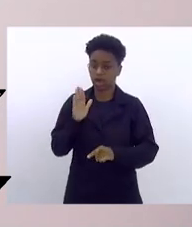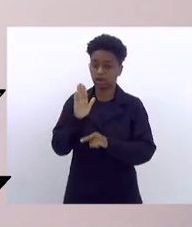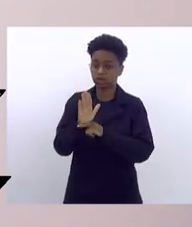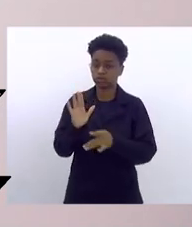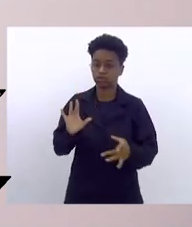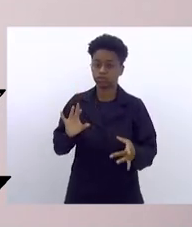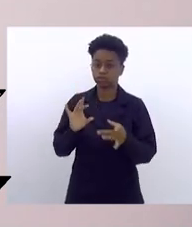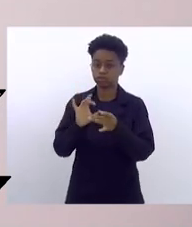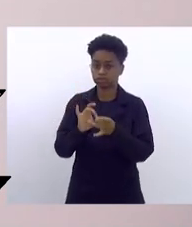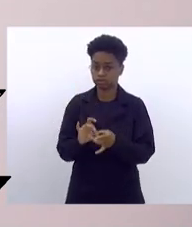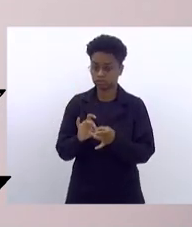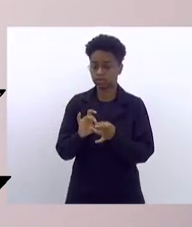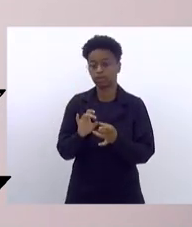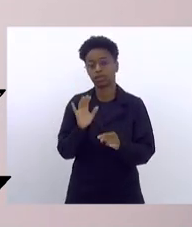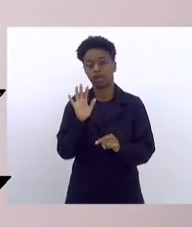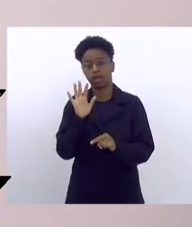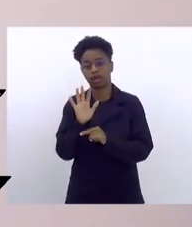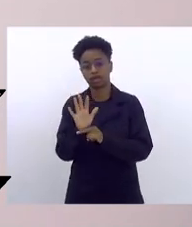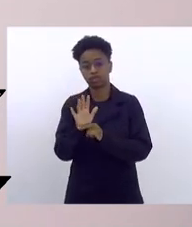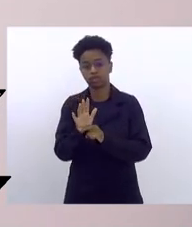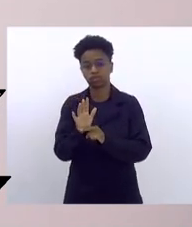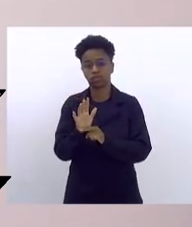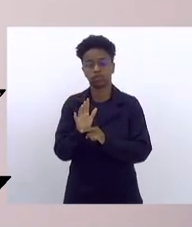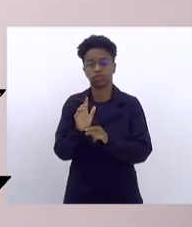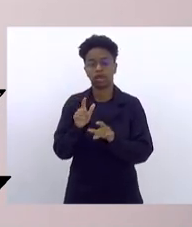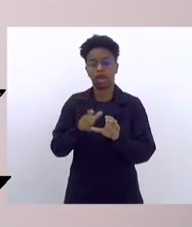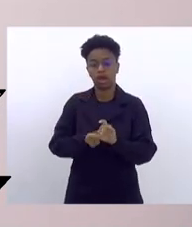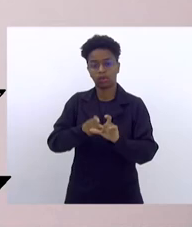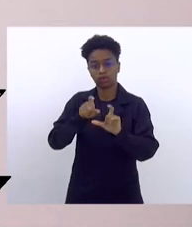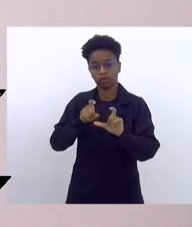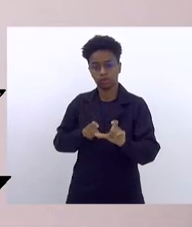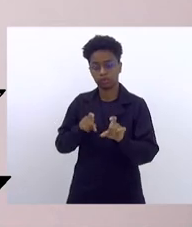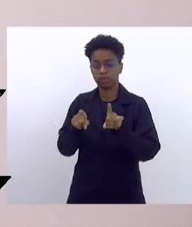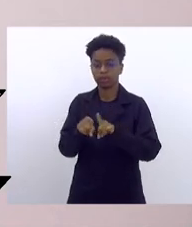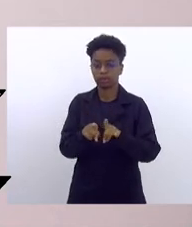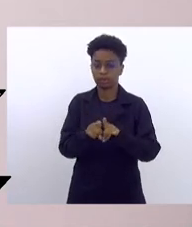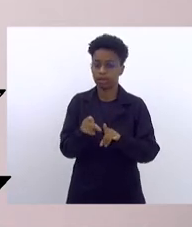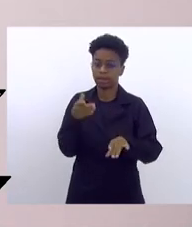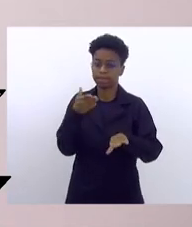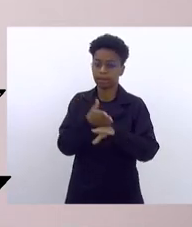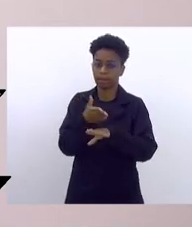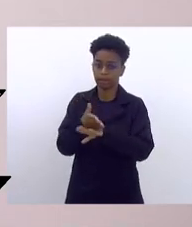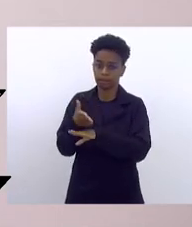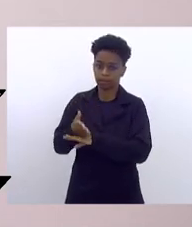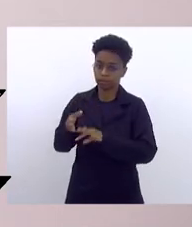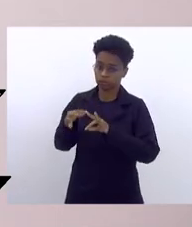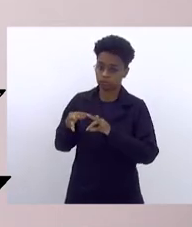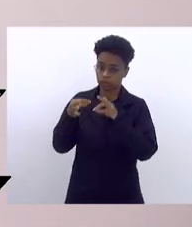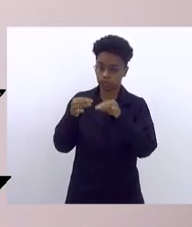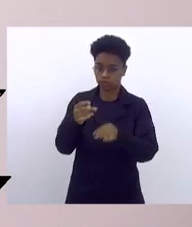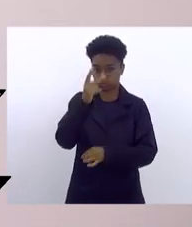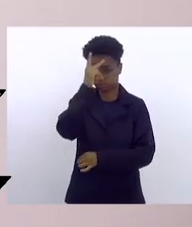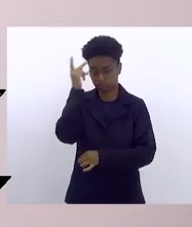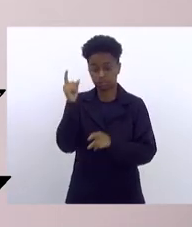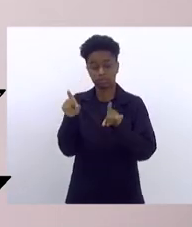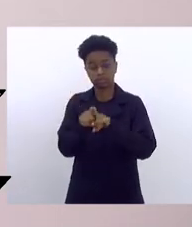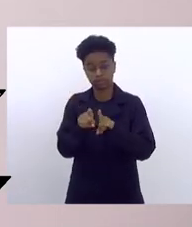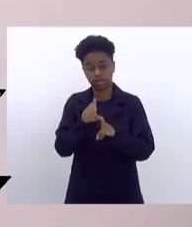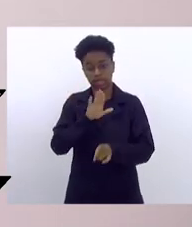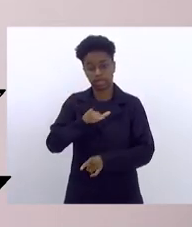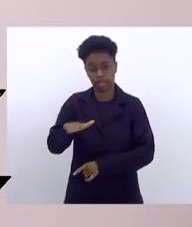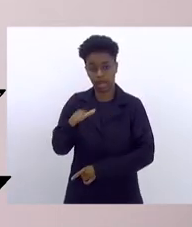ela contribui para a autonomia e para a participação de todas as pessoas inclusive crianças e